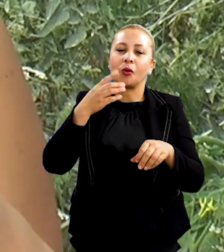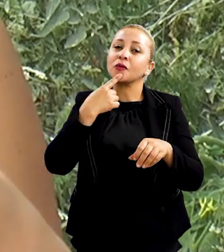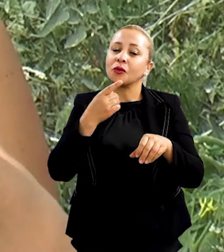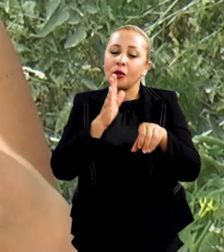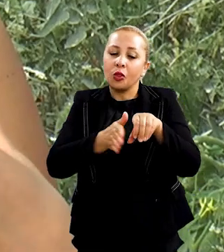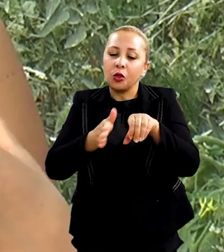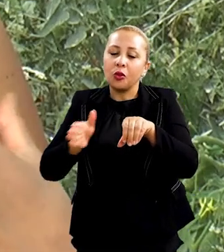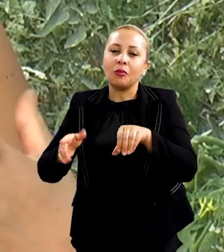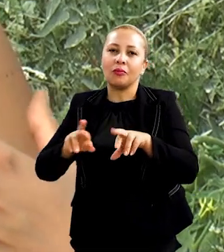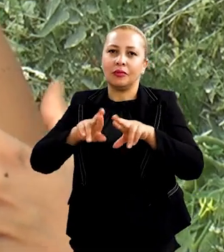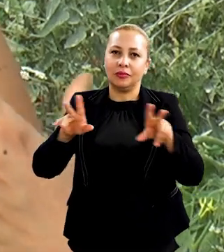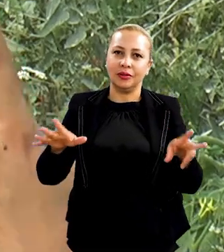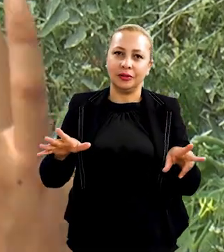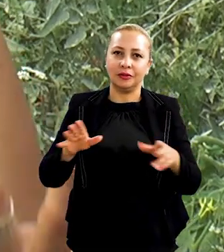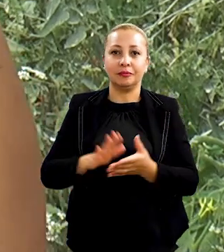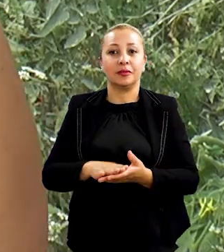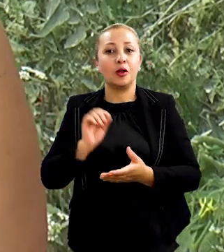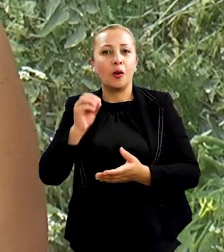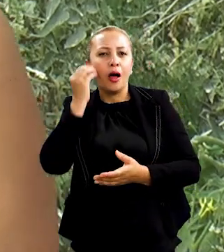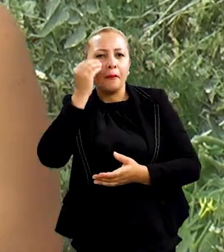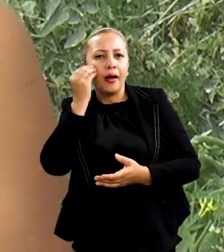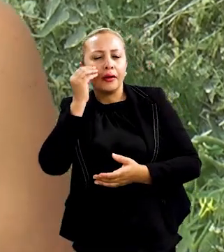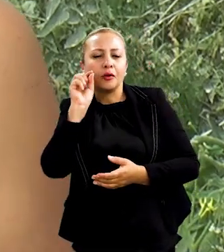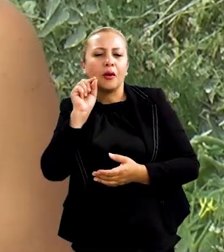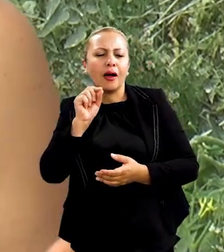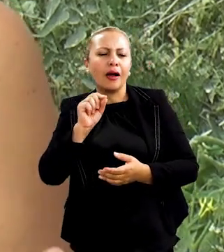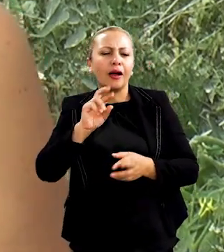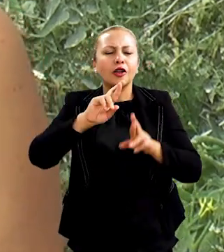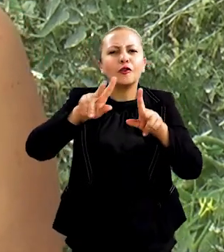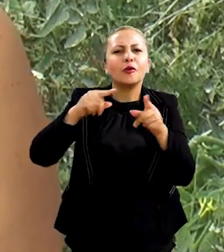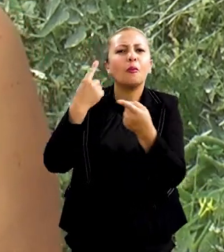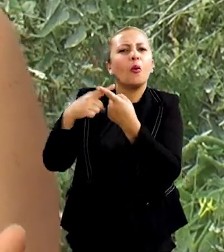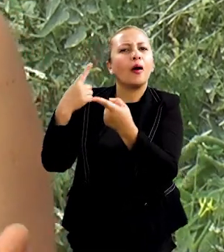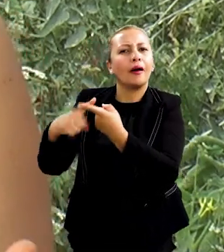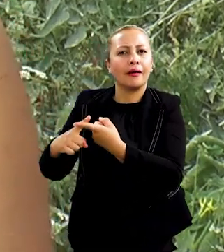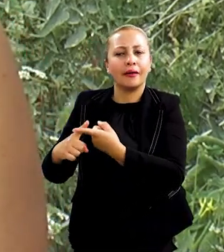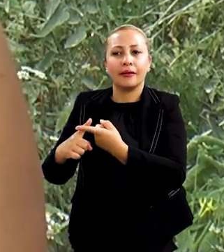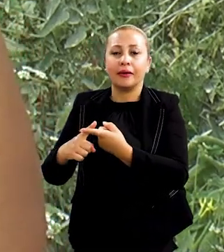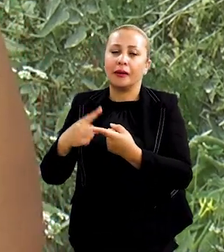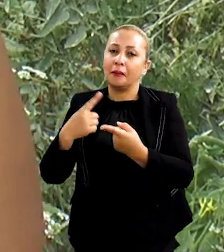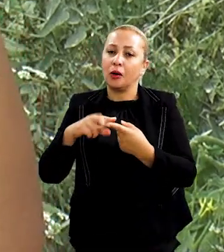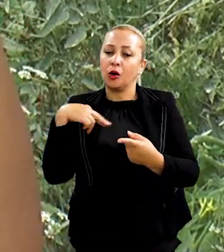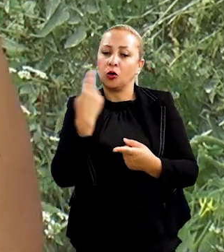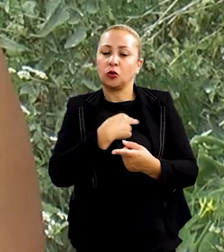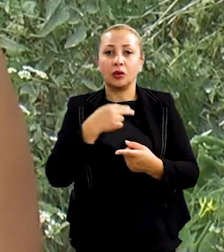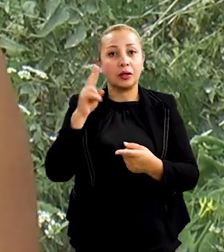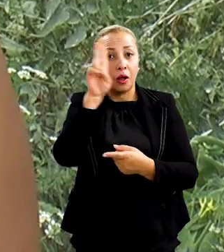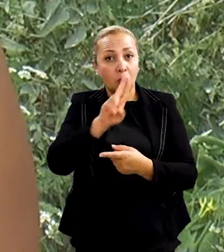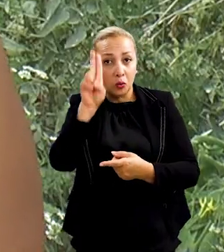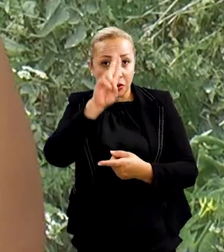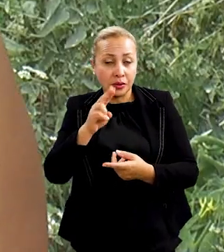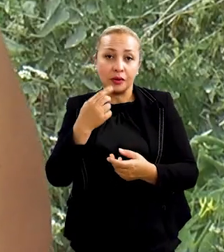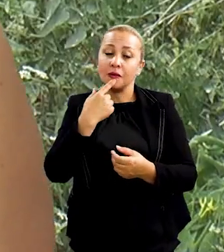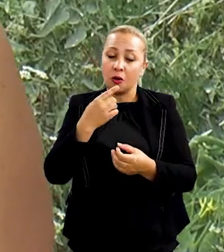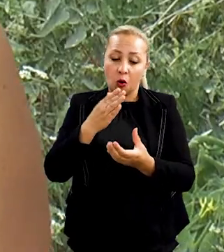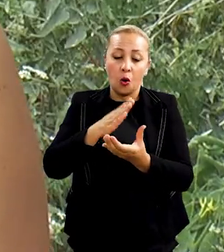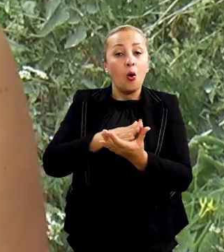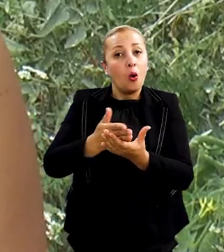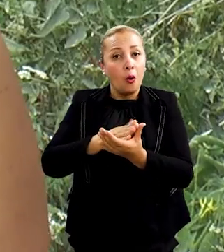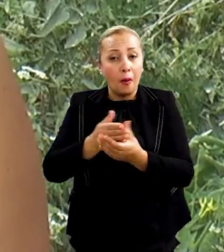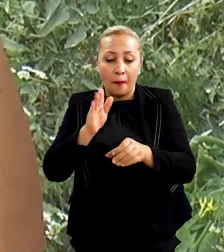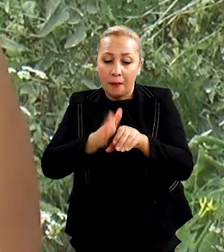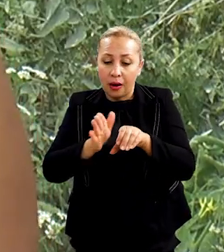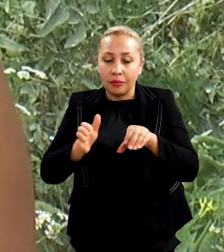qual que é essa questão do nosso experimento, que o diferencial do nosso experimento? Que a gente está utilizando um tomate híbrido,